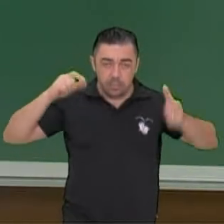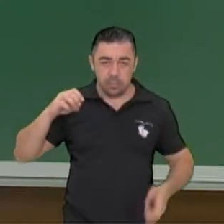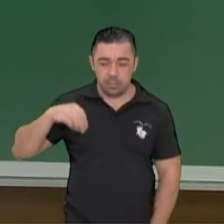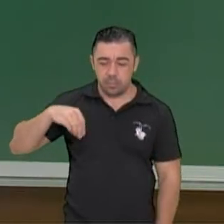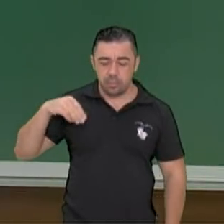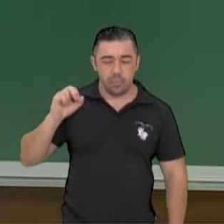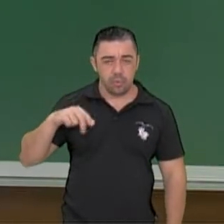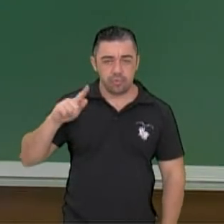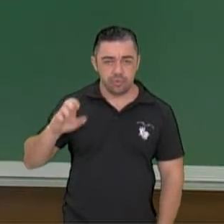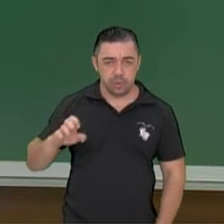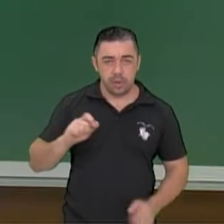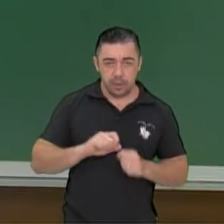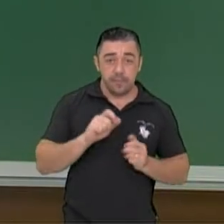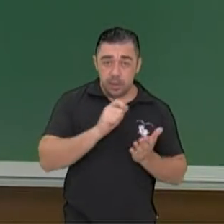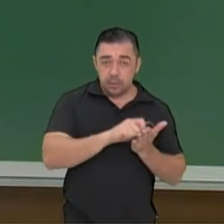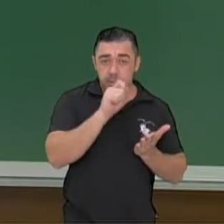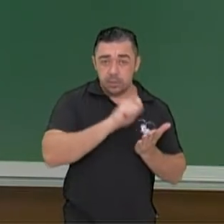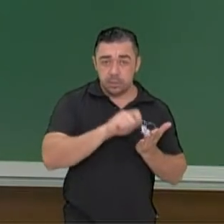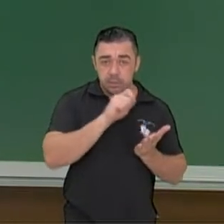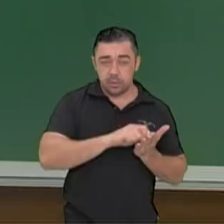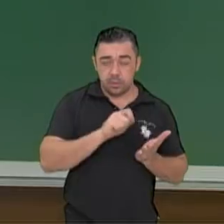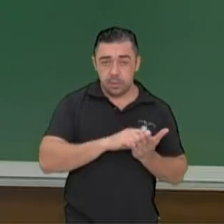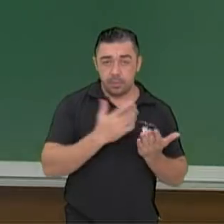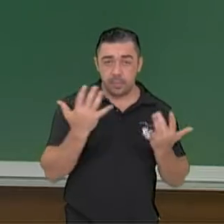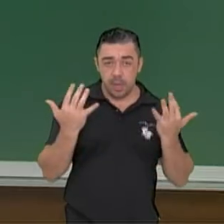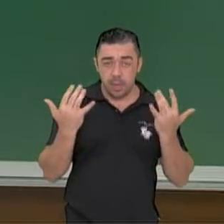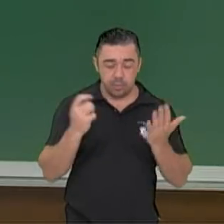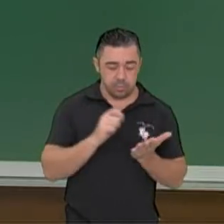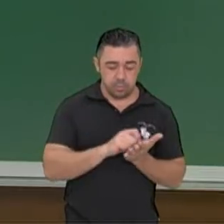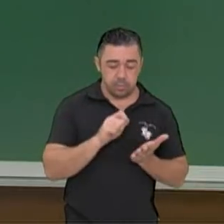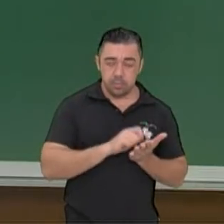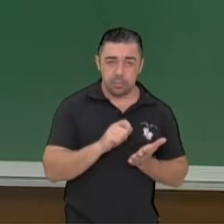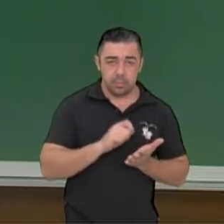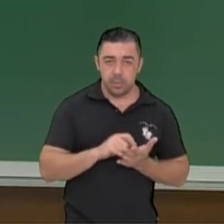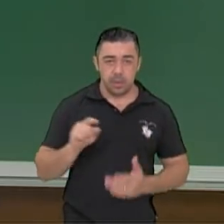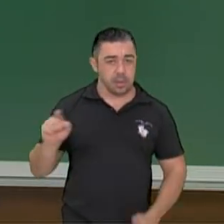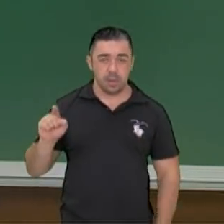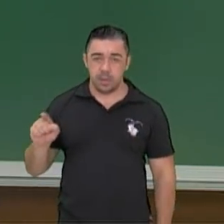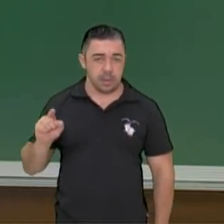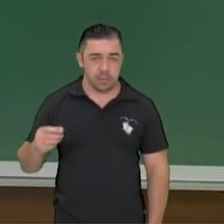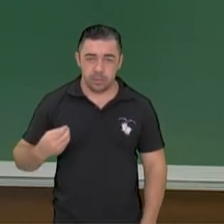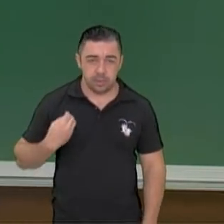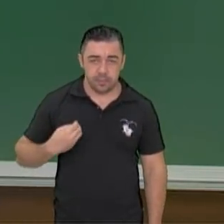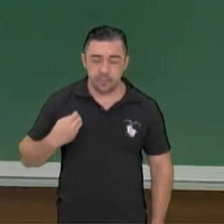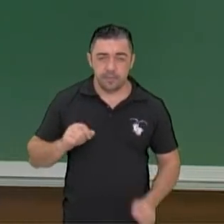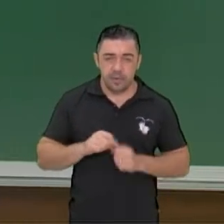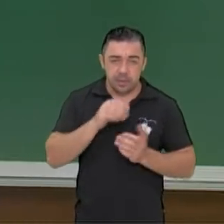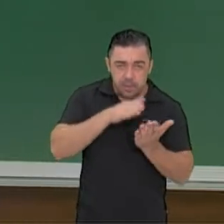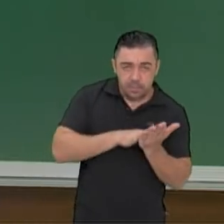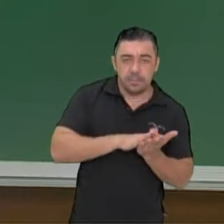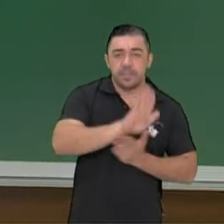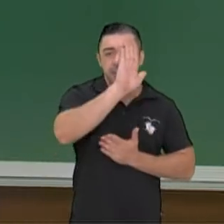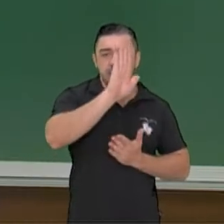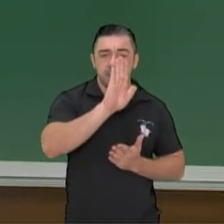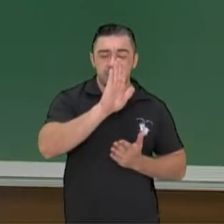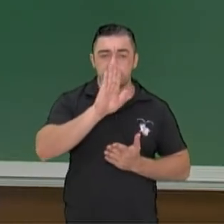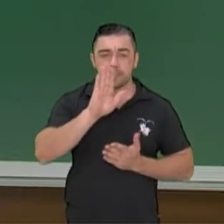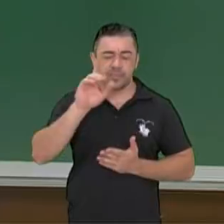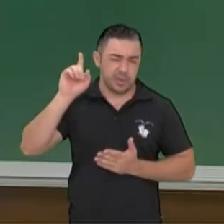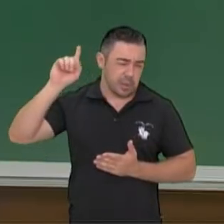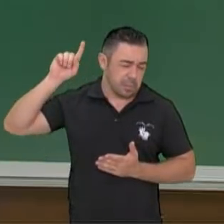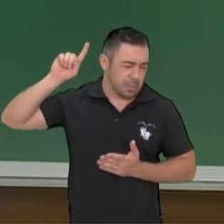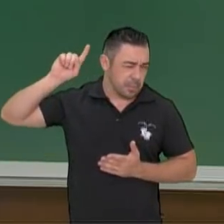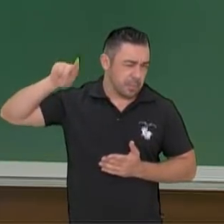livros manuscritos. Através da mão. Não foi inventado, em Gutenberg não nasceu ainda, né, somente em 1440 e alguma coisa, para